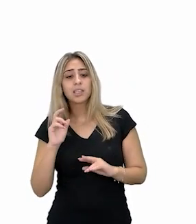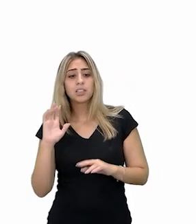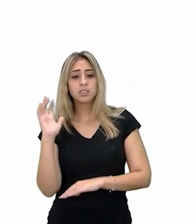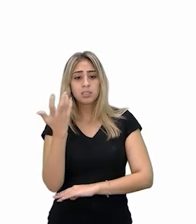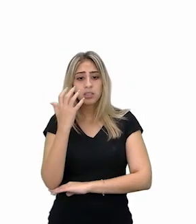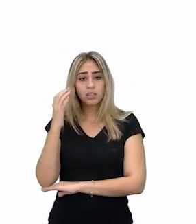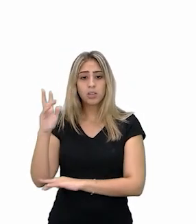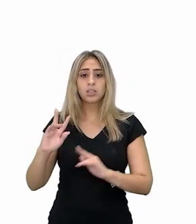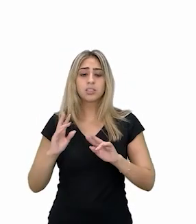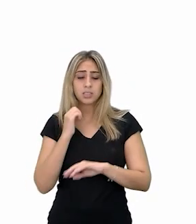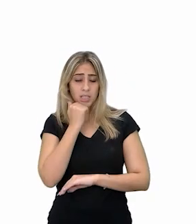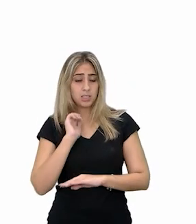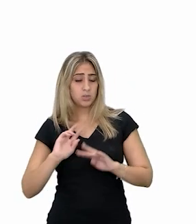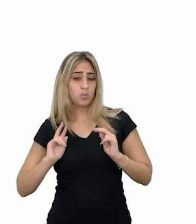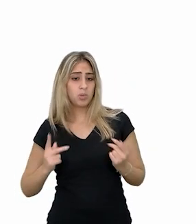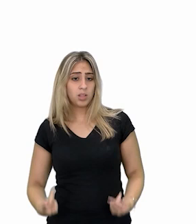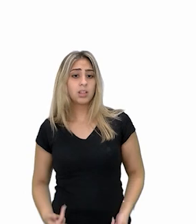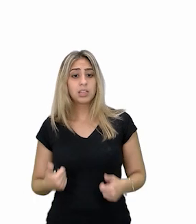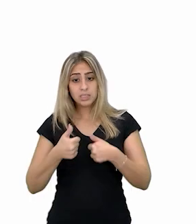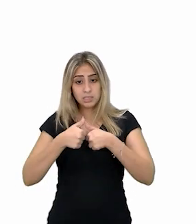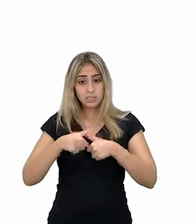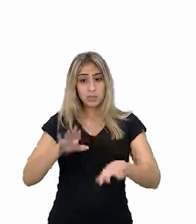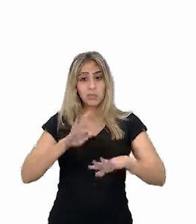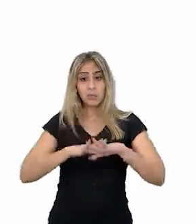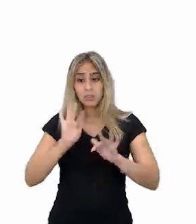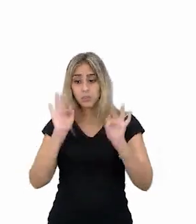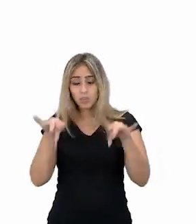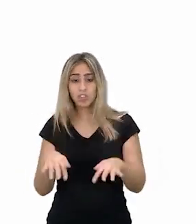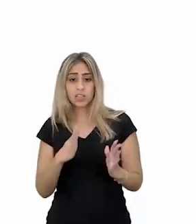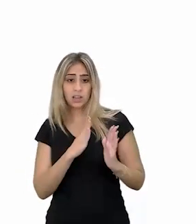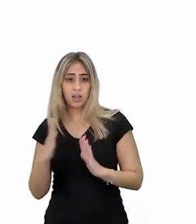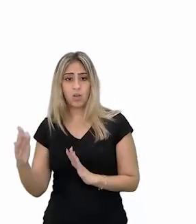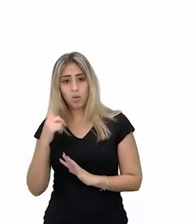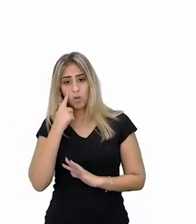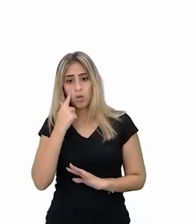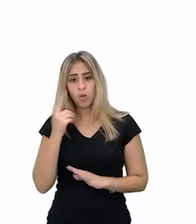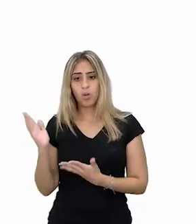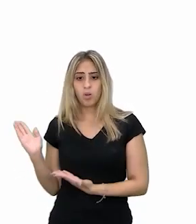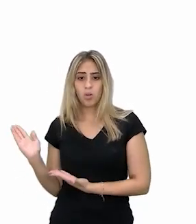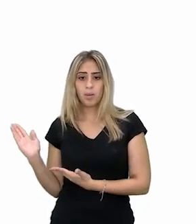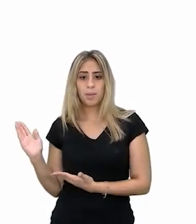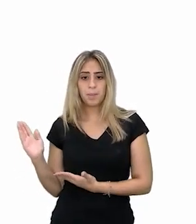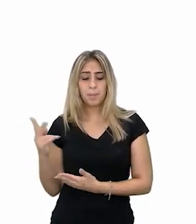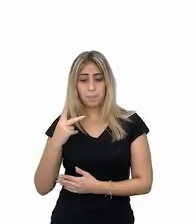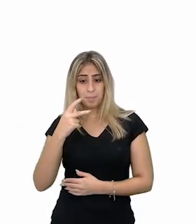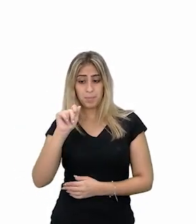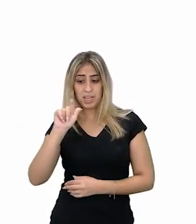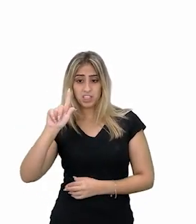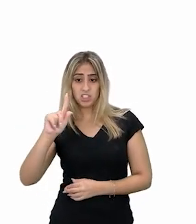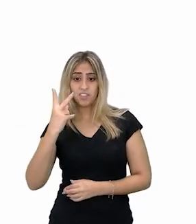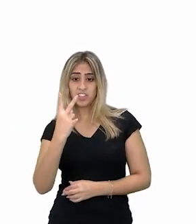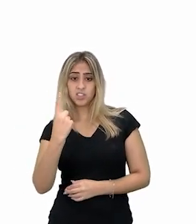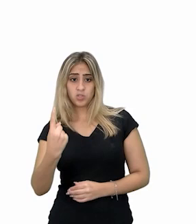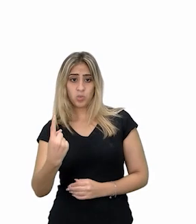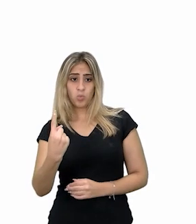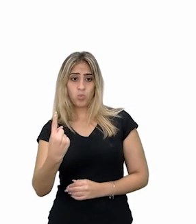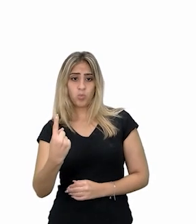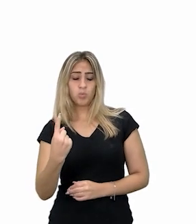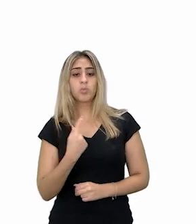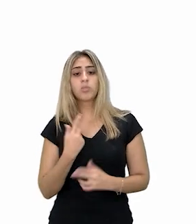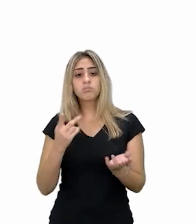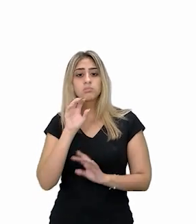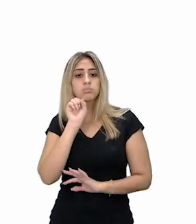ciências humanas estão mais para o final. Então, aqui, ó, vejam que eu estou na página 21, tá bem? E aí,